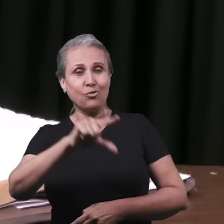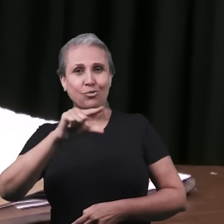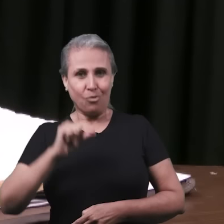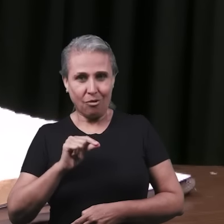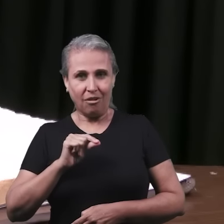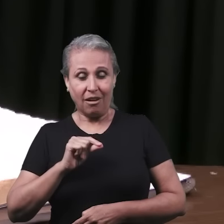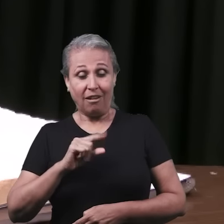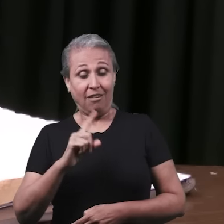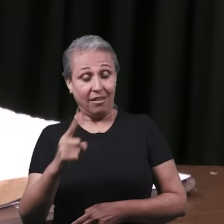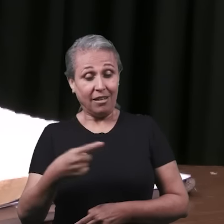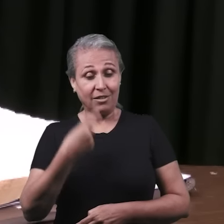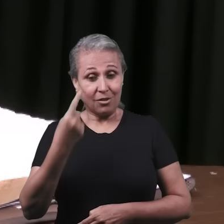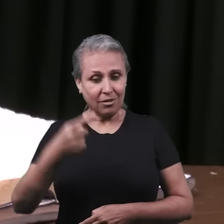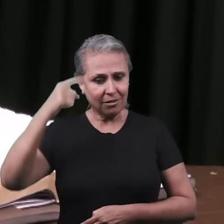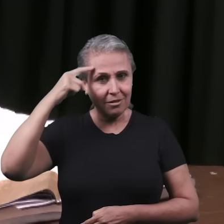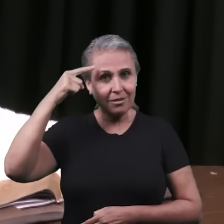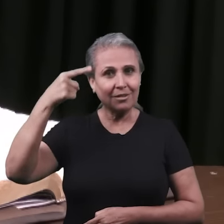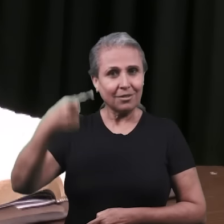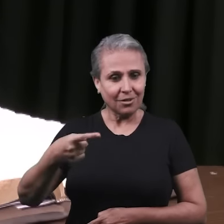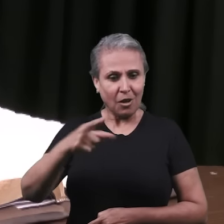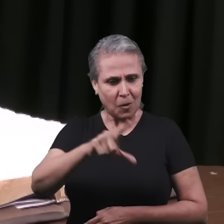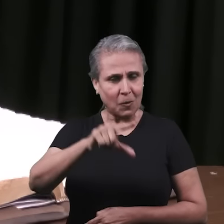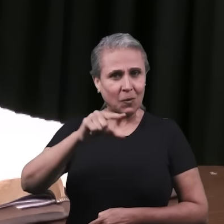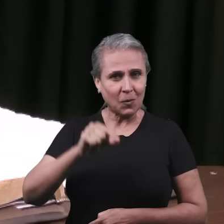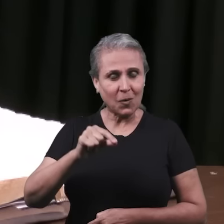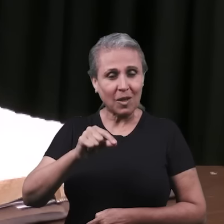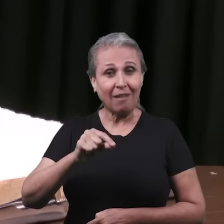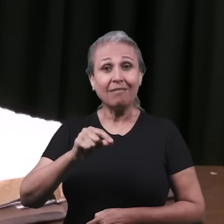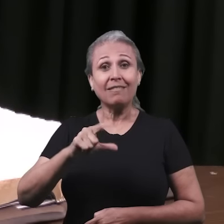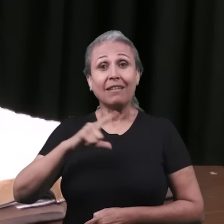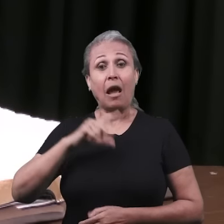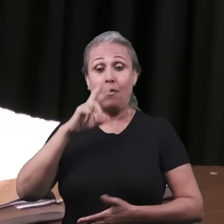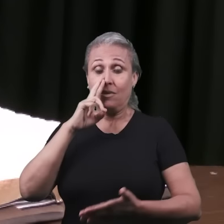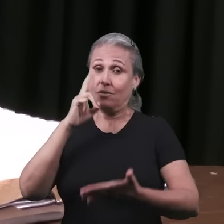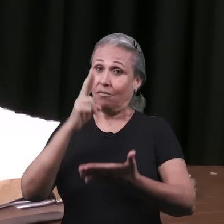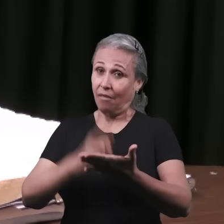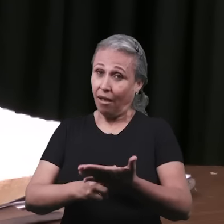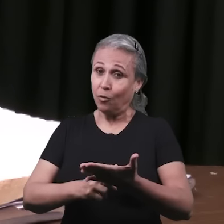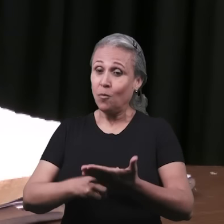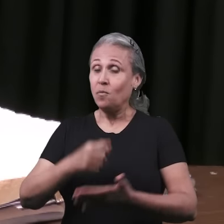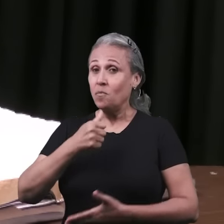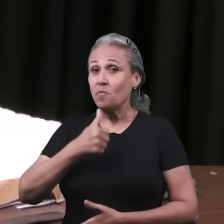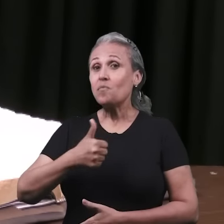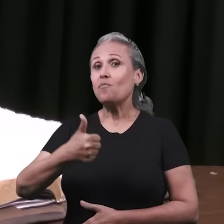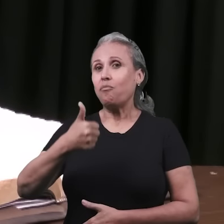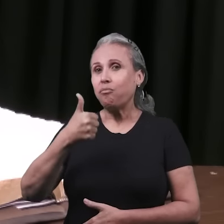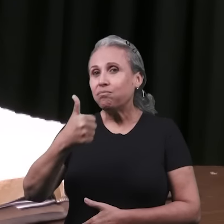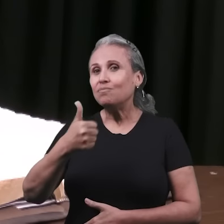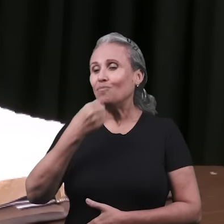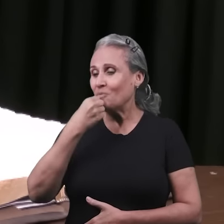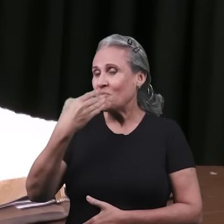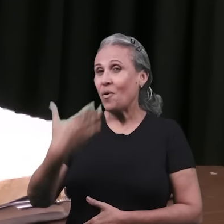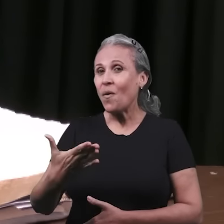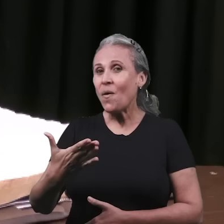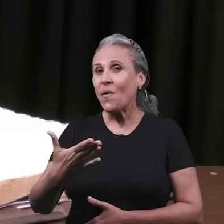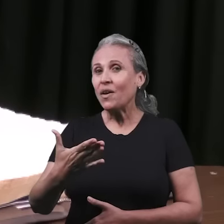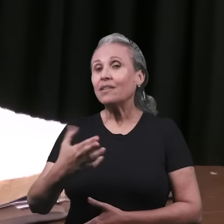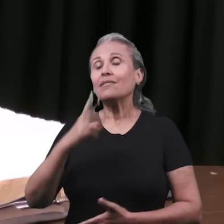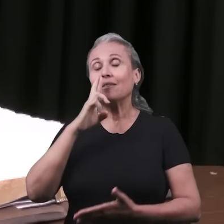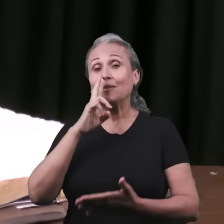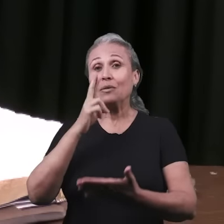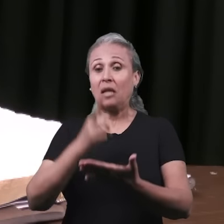ao longo da nossa vida, ela tem consequências positivas e negativas.